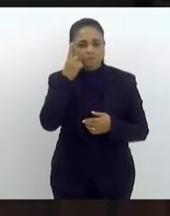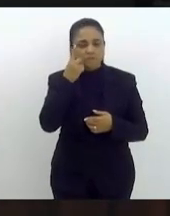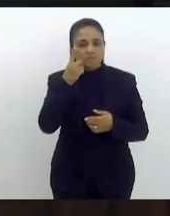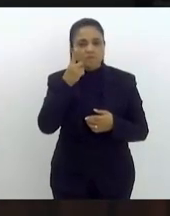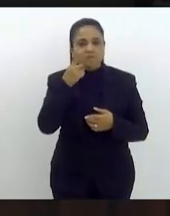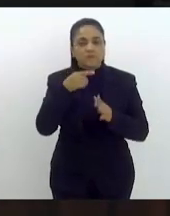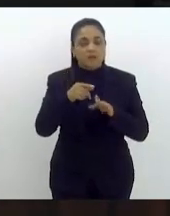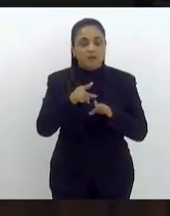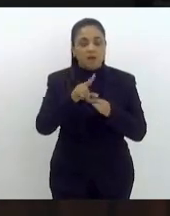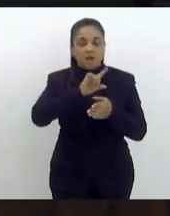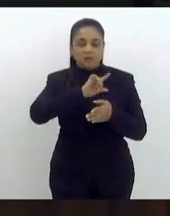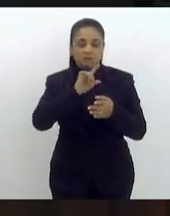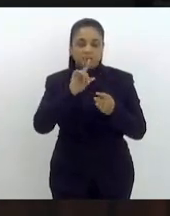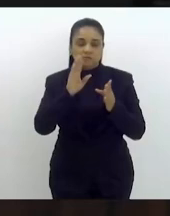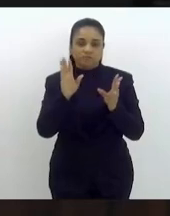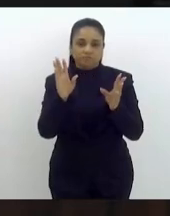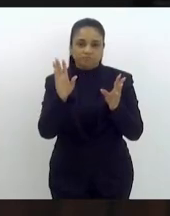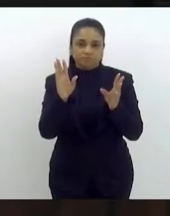encerrar por favor